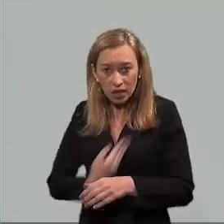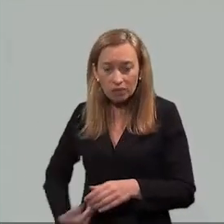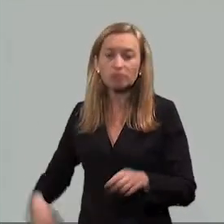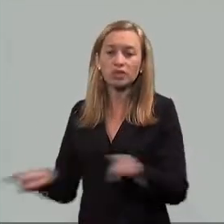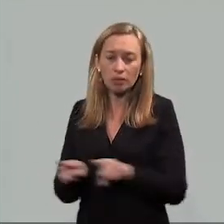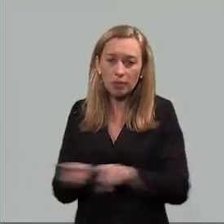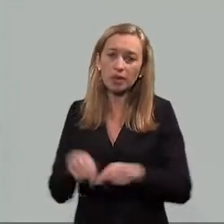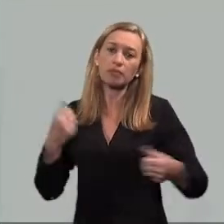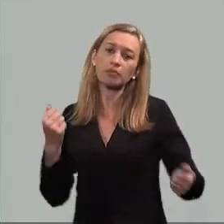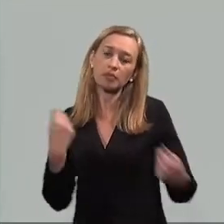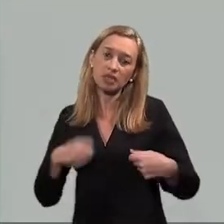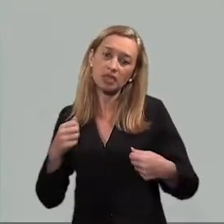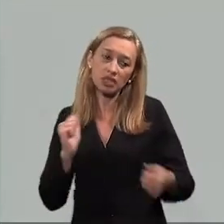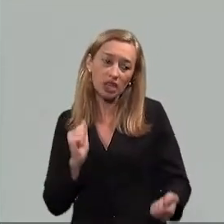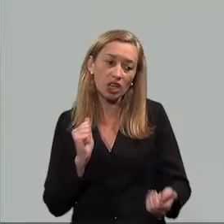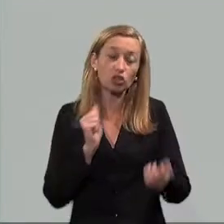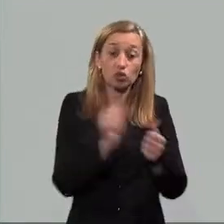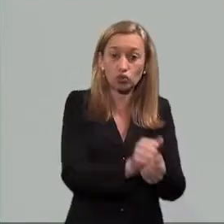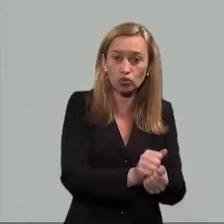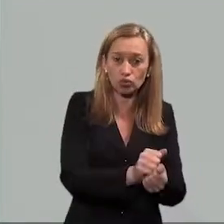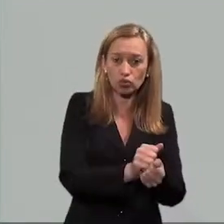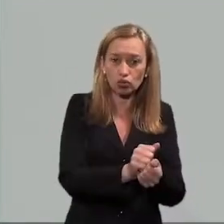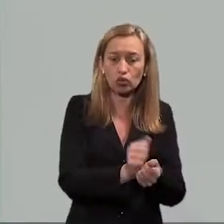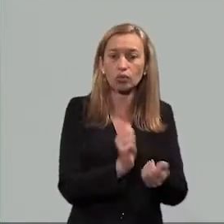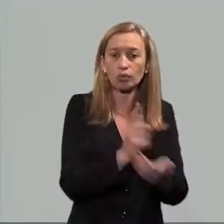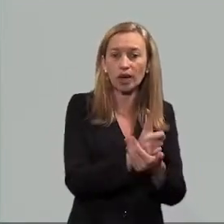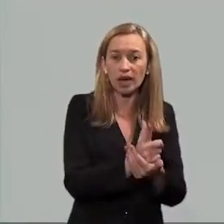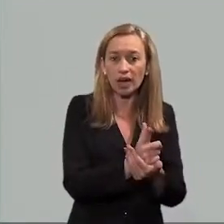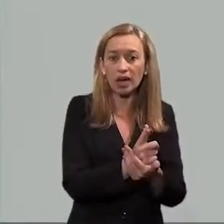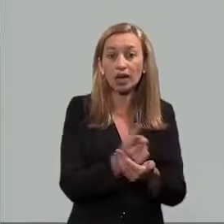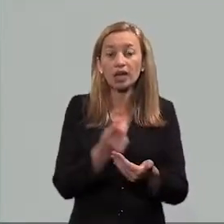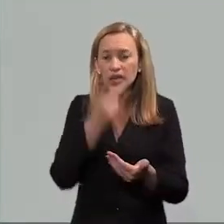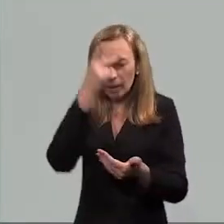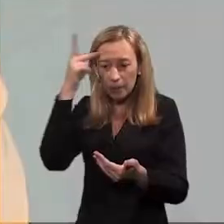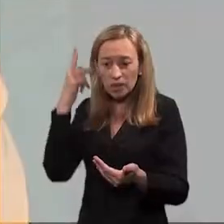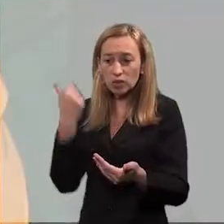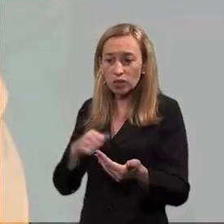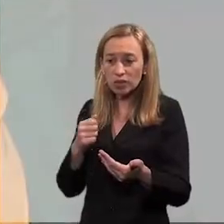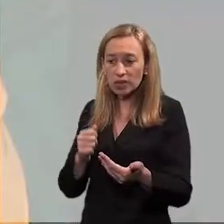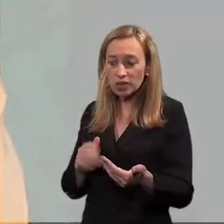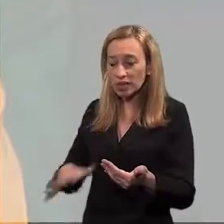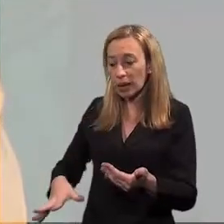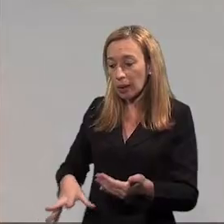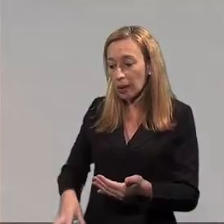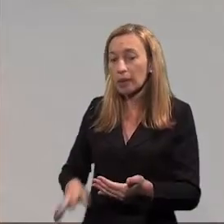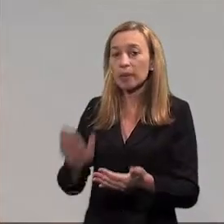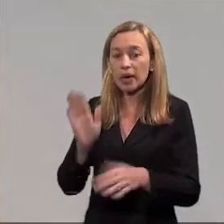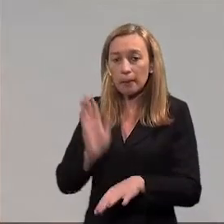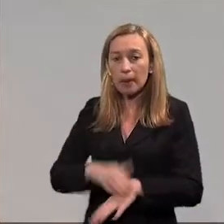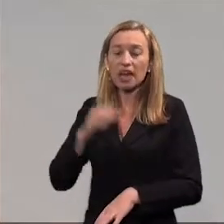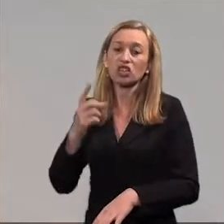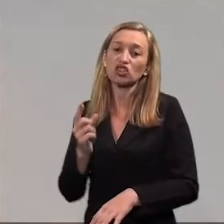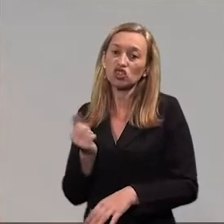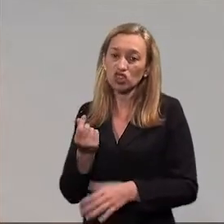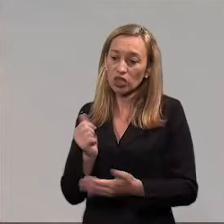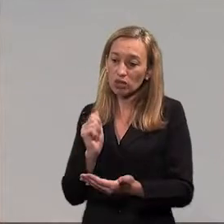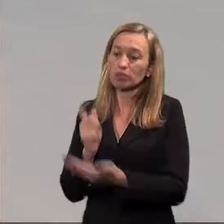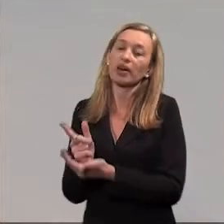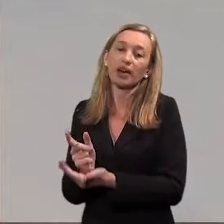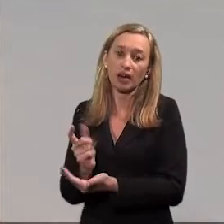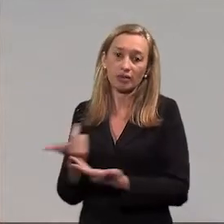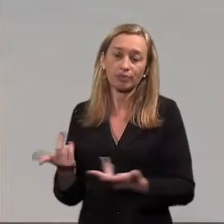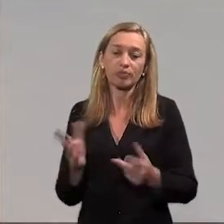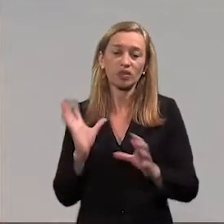participar, né, financiando. Então, e o servidor tem que tirar mais dinheiro do bolso, que é o fundo suplementar. Então, inclusive, do ponto de